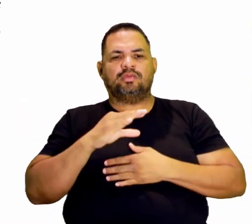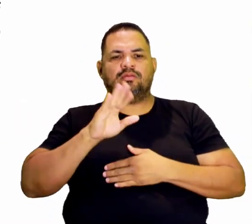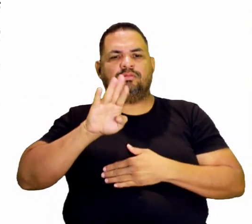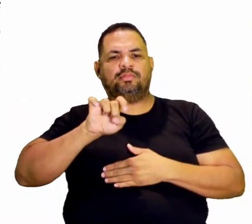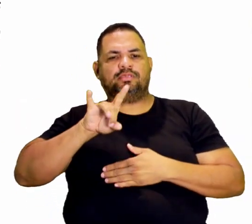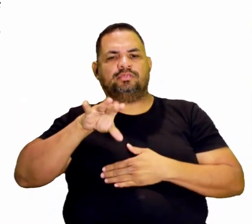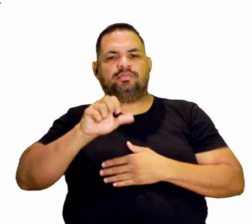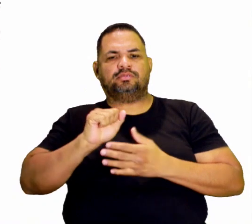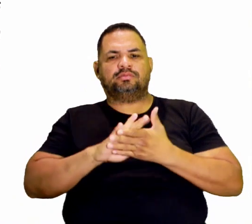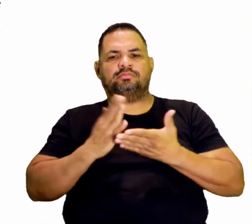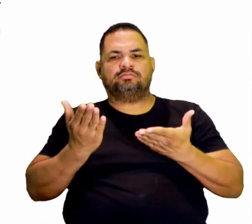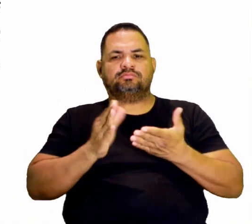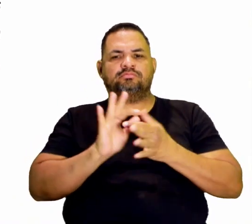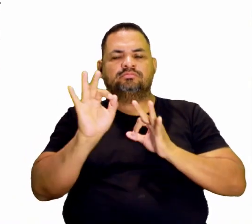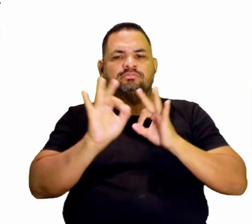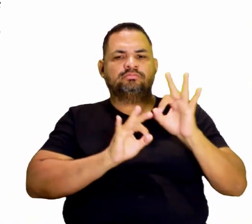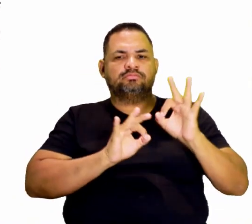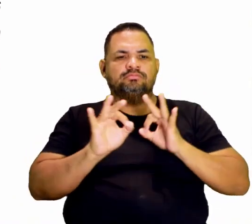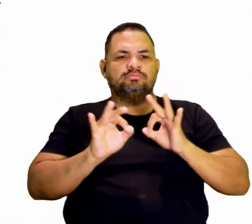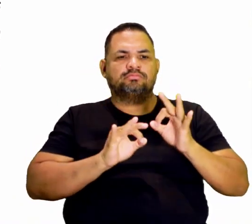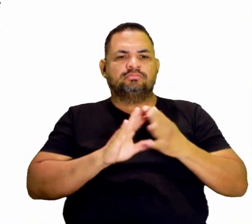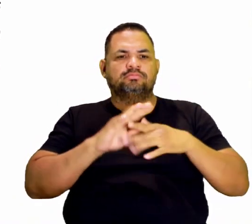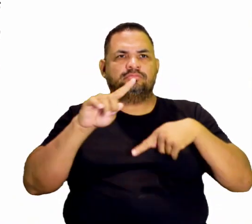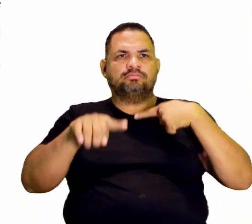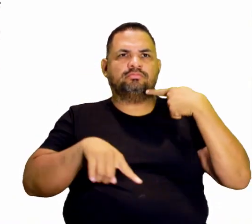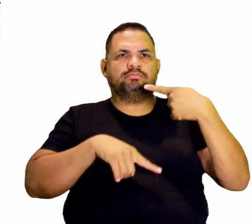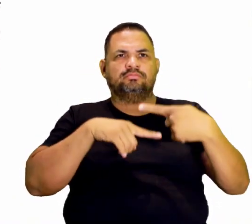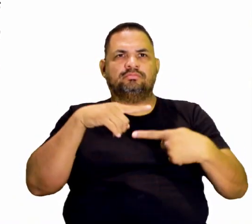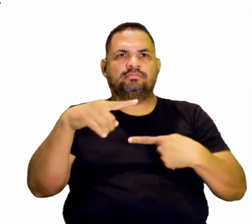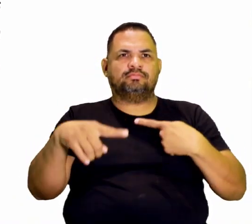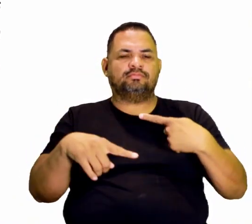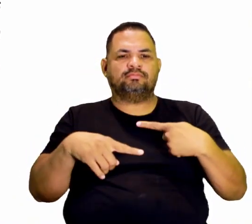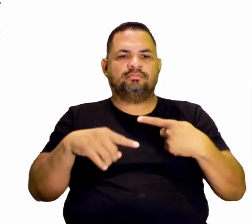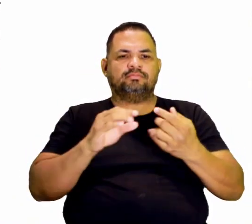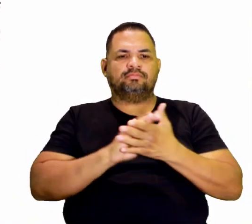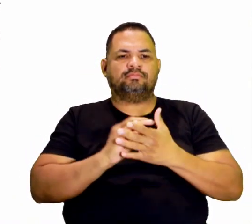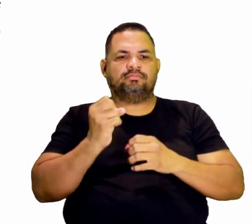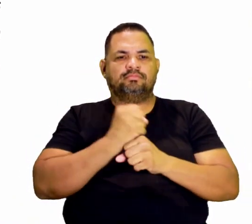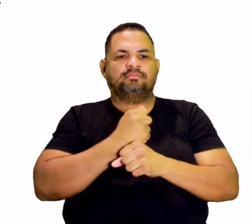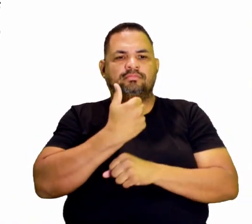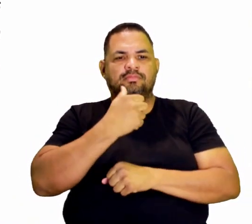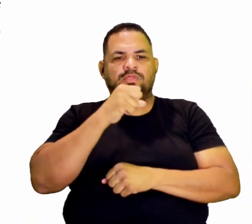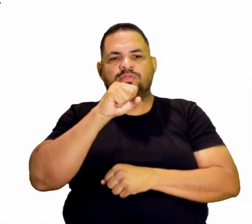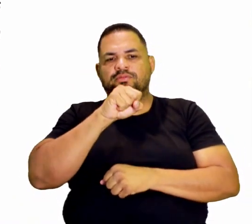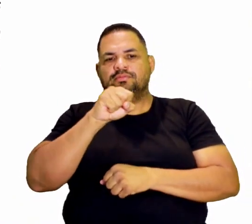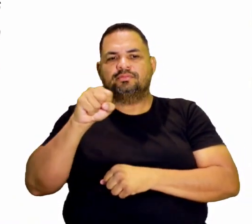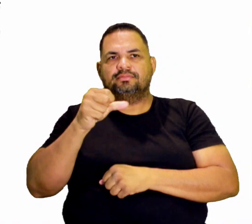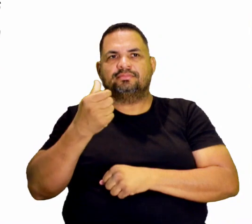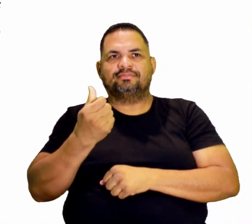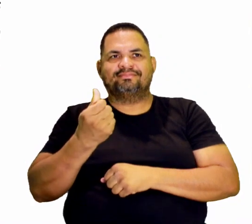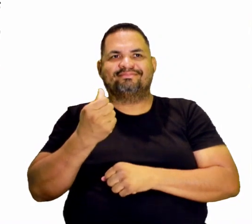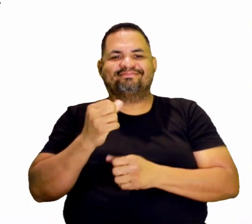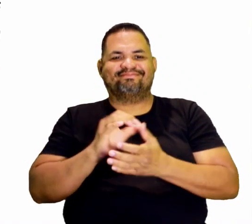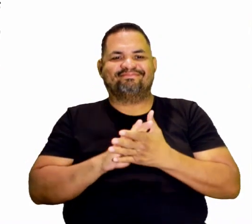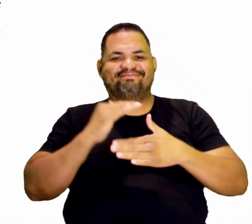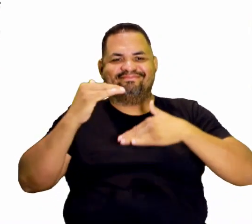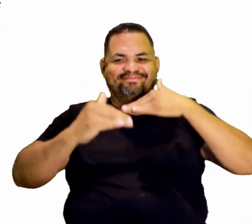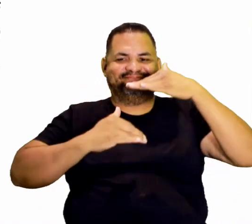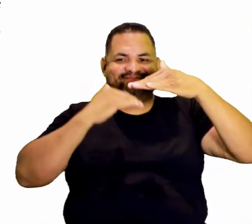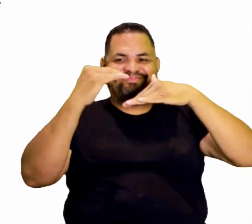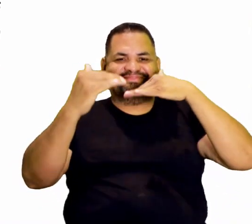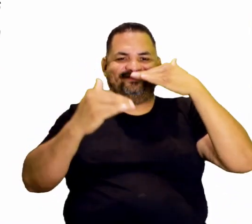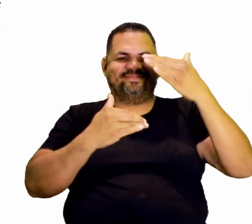neoimpressionistas são aqueles que instauram e depois, em 1886,